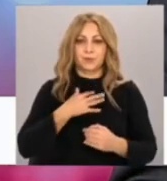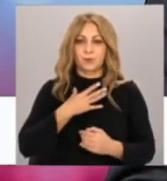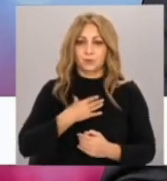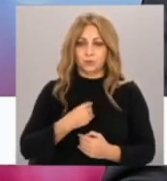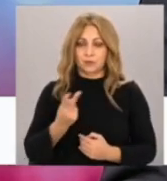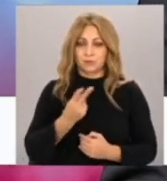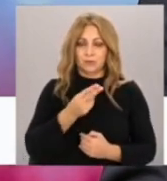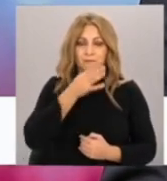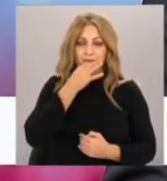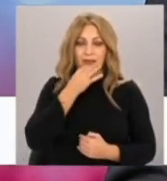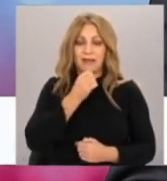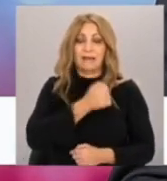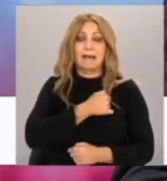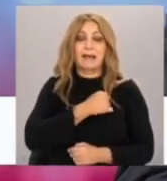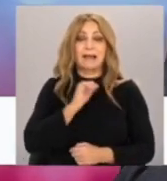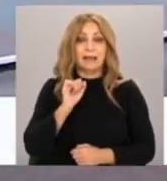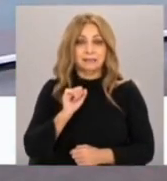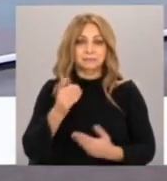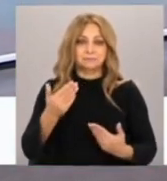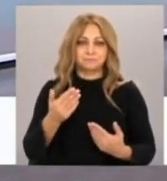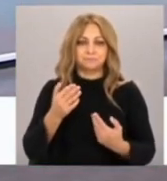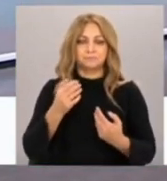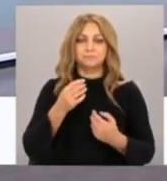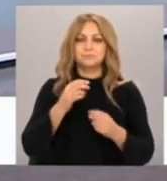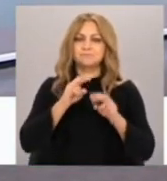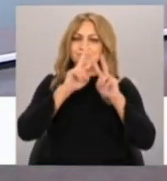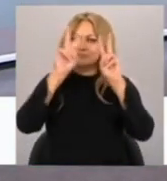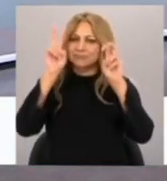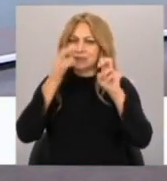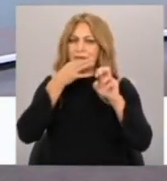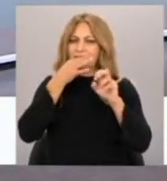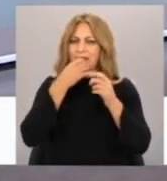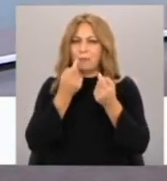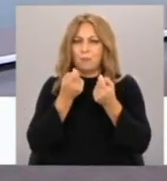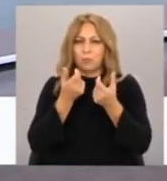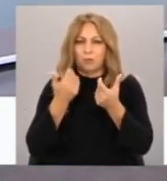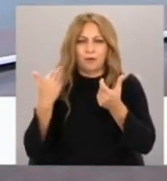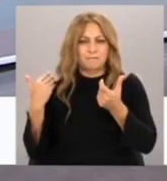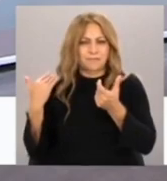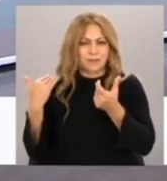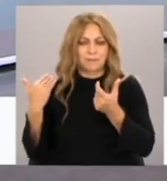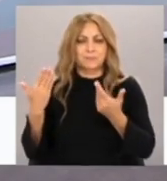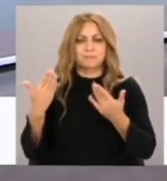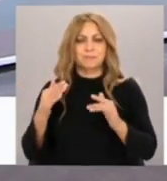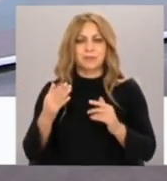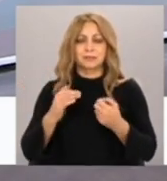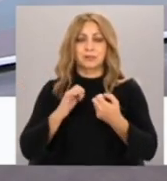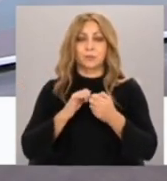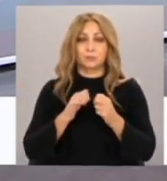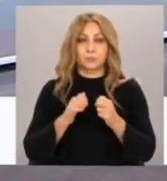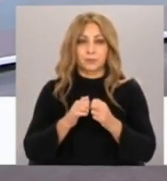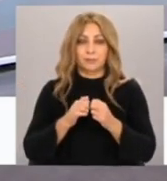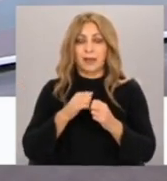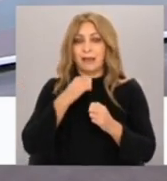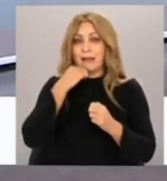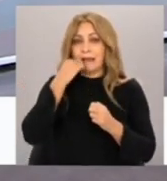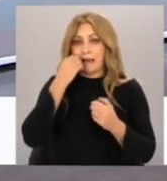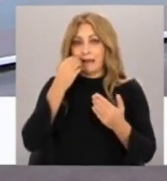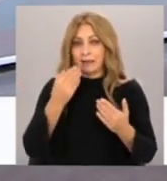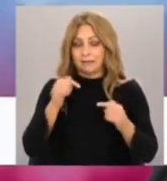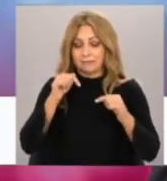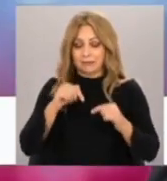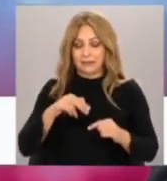falar sobre Habitação é um problema que tem sido pouco debatido nos últimos tempos mas é um problema Rui Tavares que se agrava